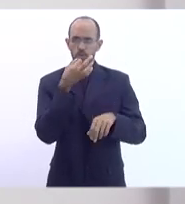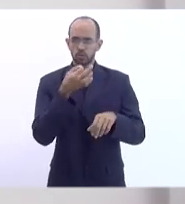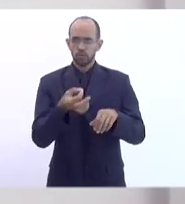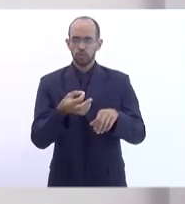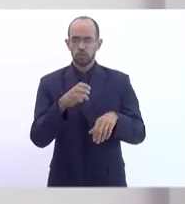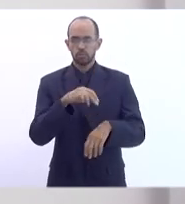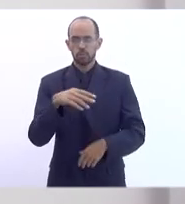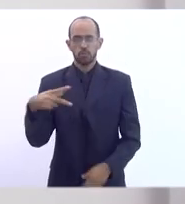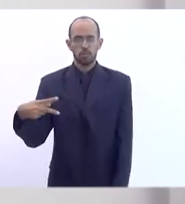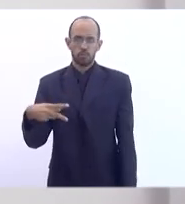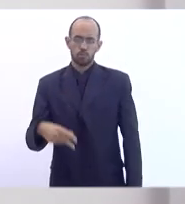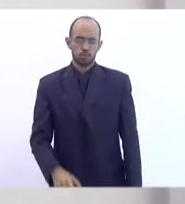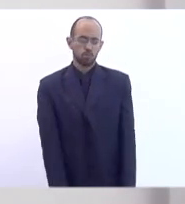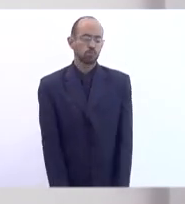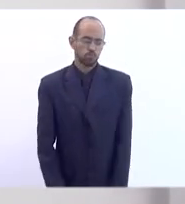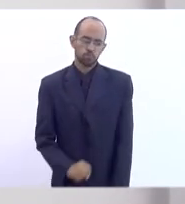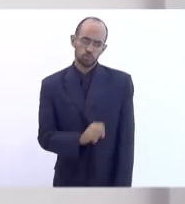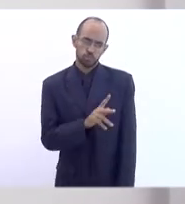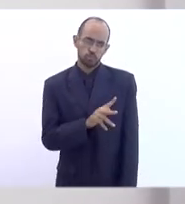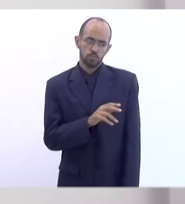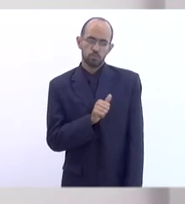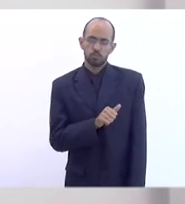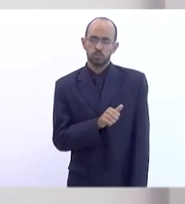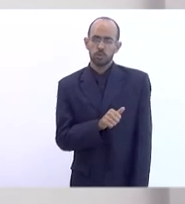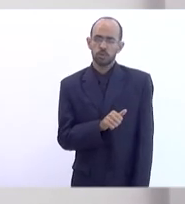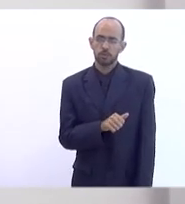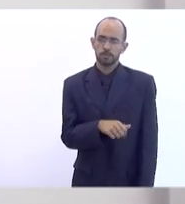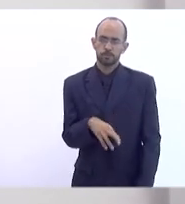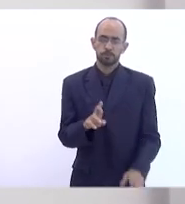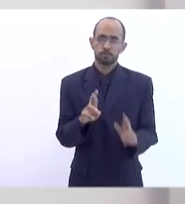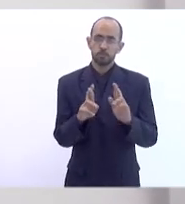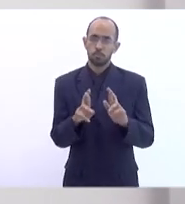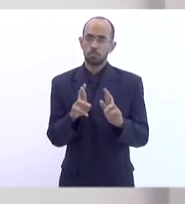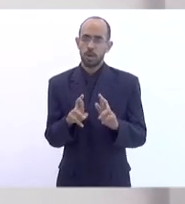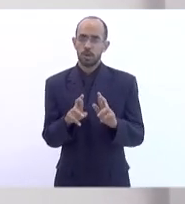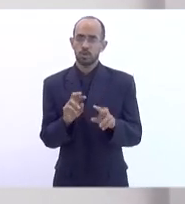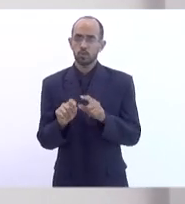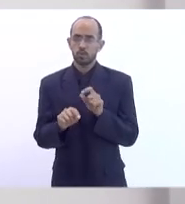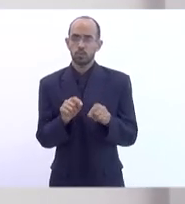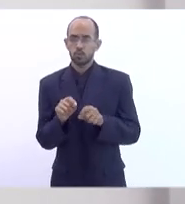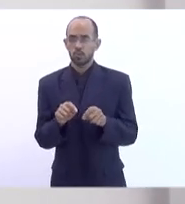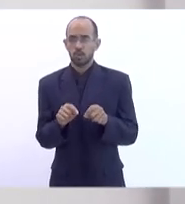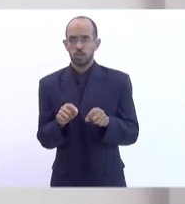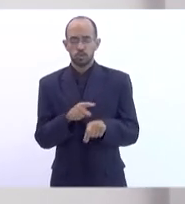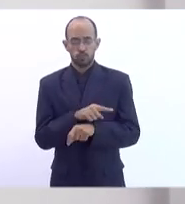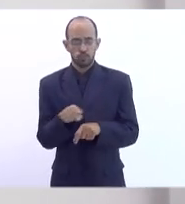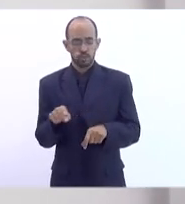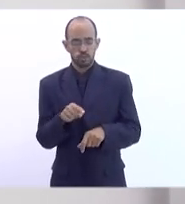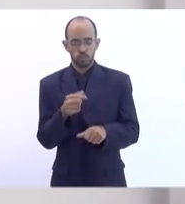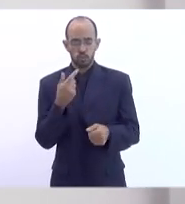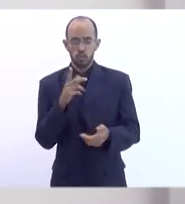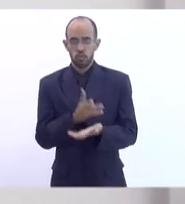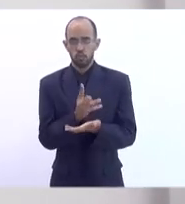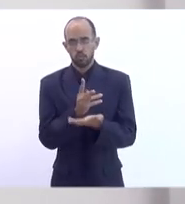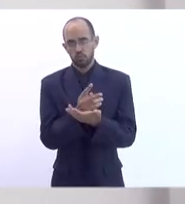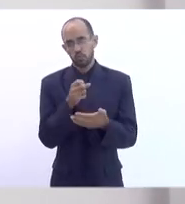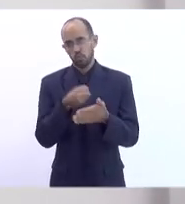Público Tá bom eu espero que vocês continuem assim lutando